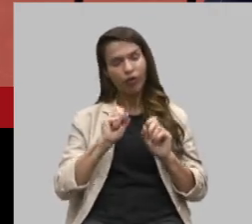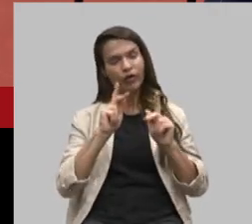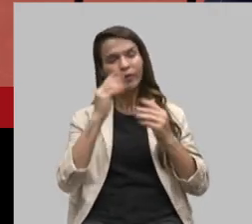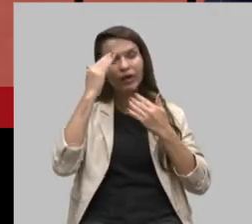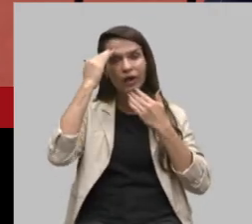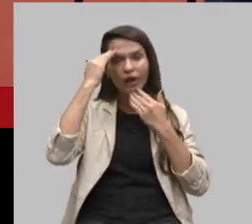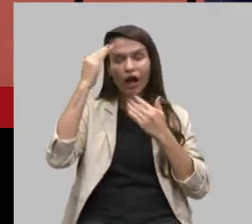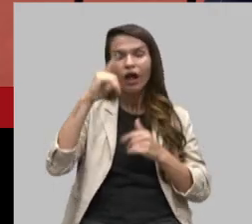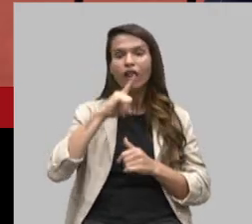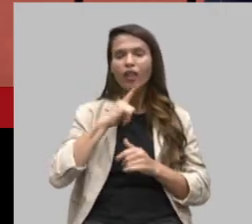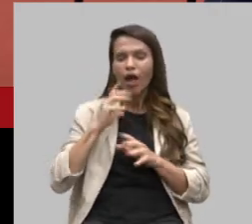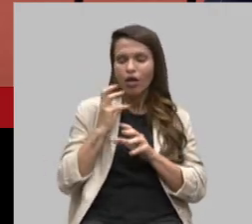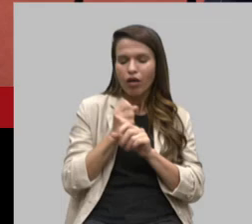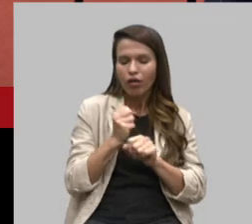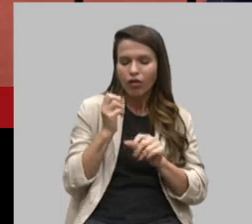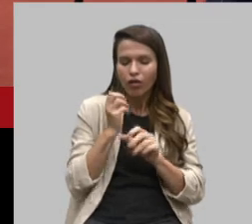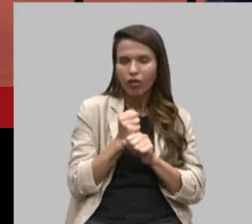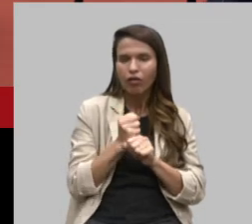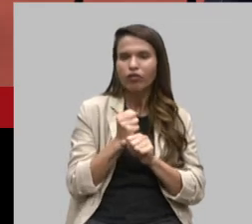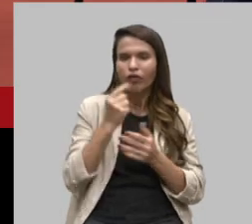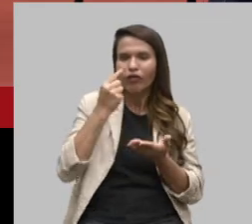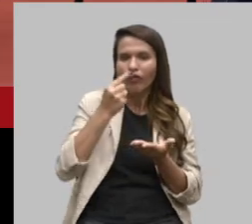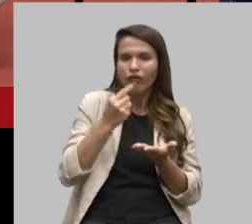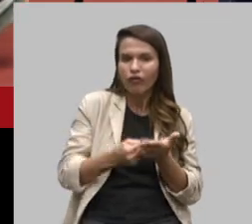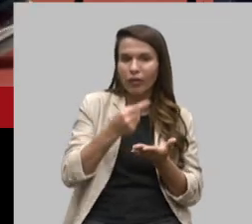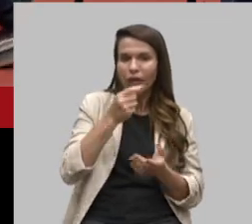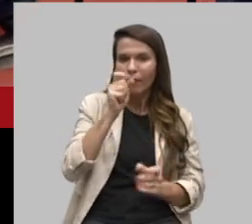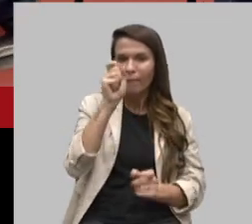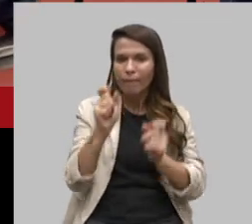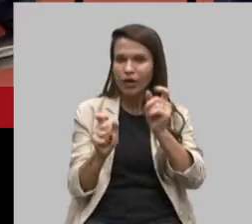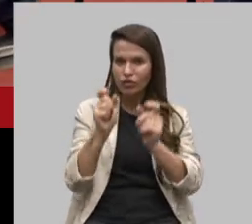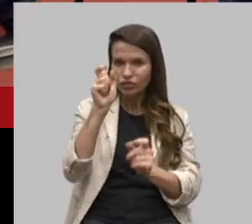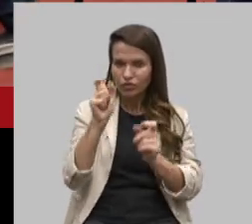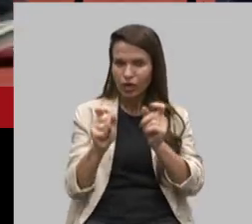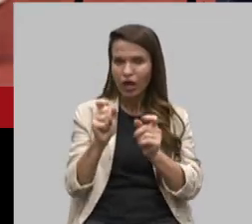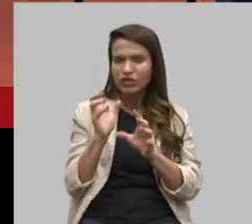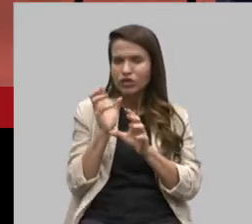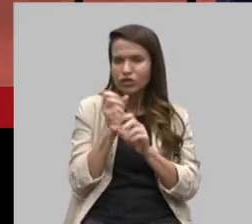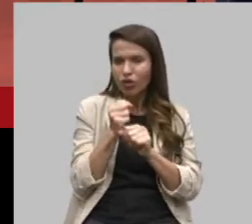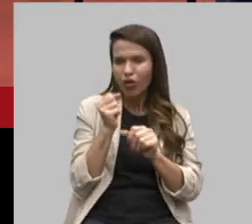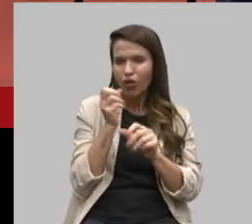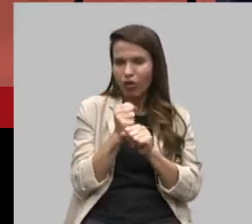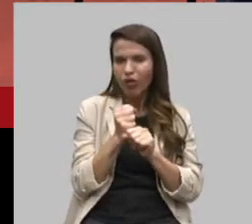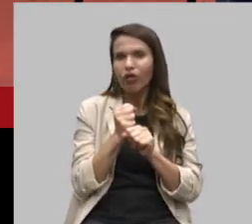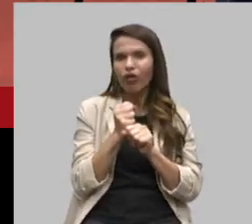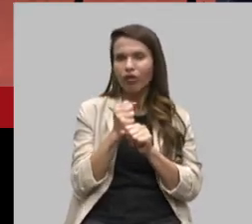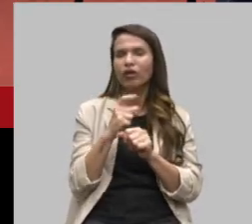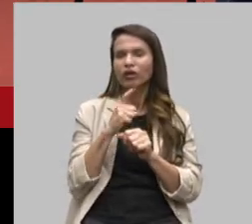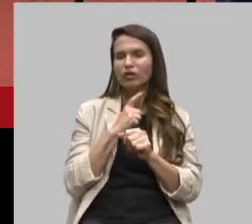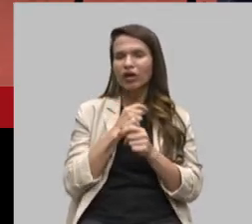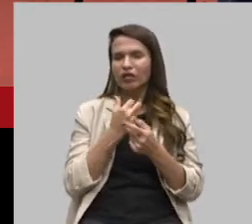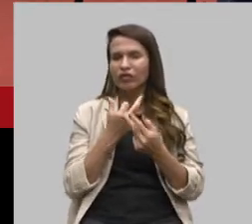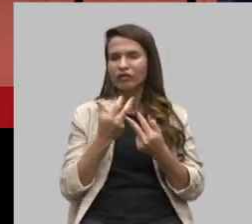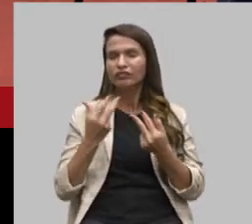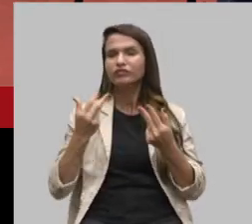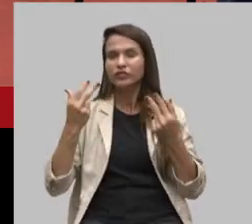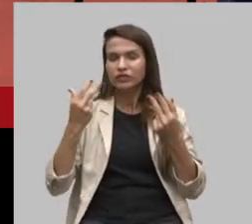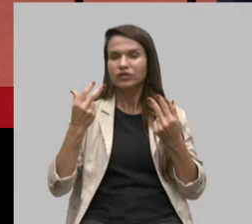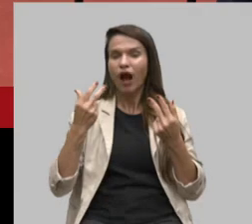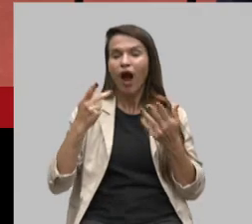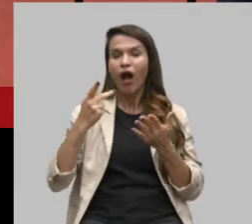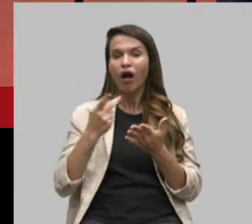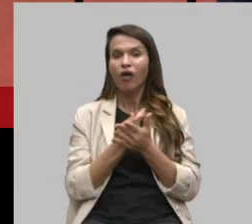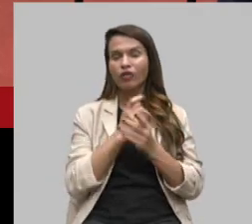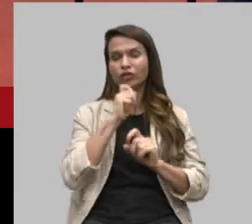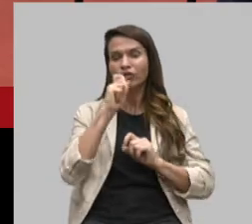um cálculo afirmado por pessoas esse cálculo provavelmente com variáveis de situações são ocasionadas